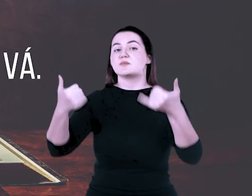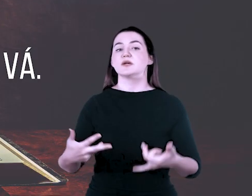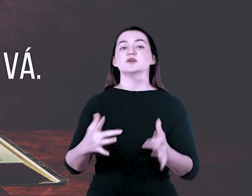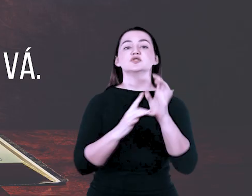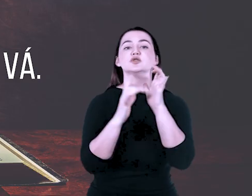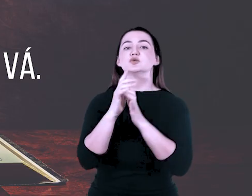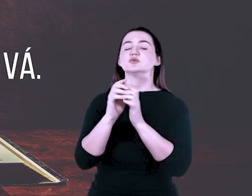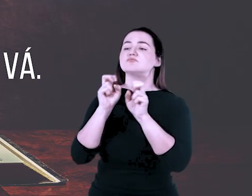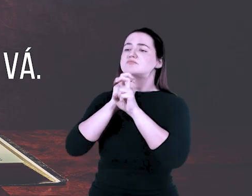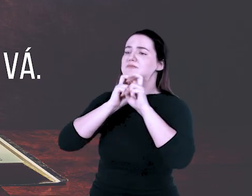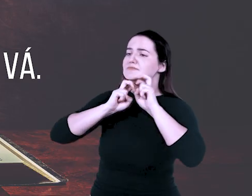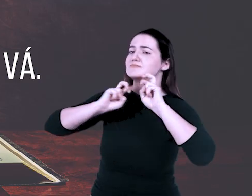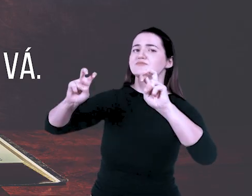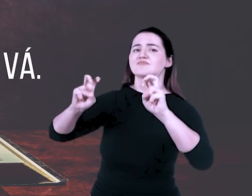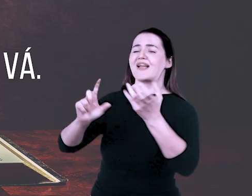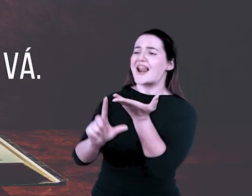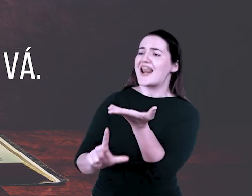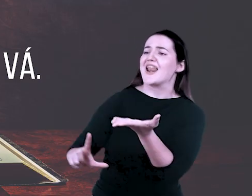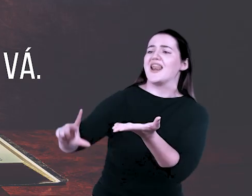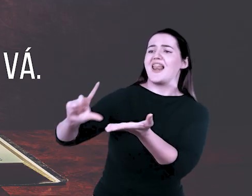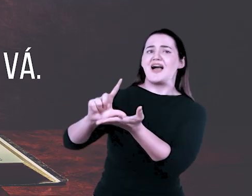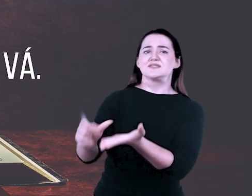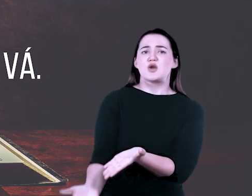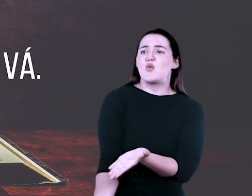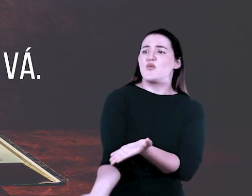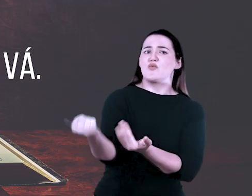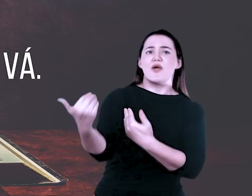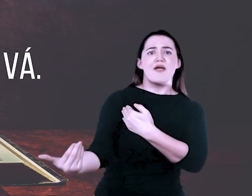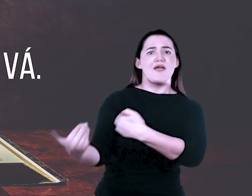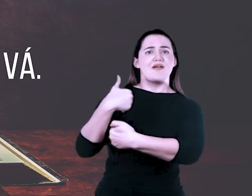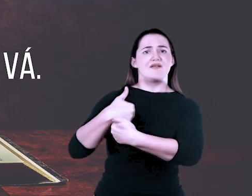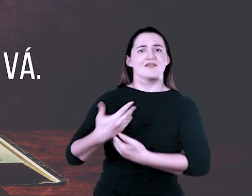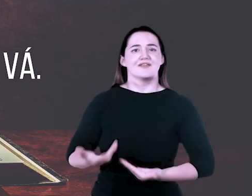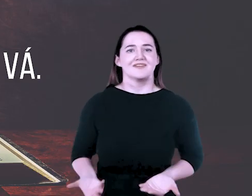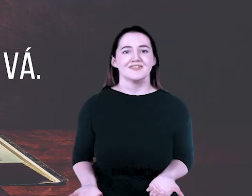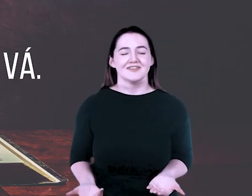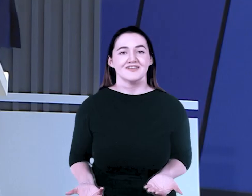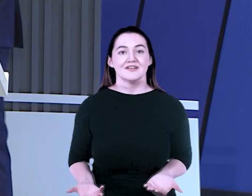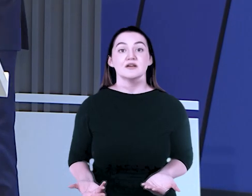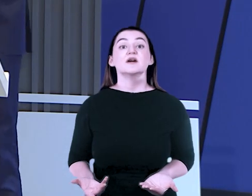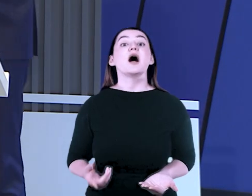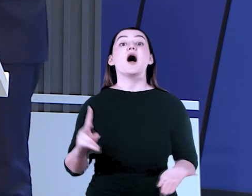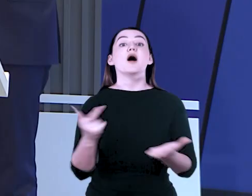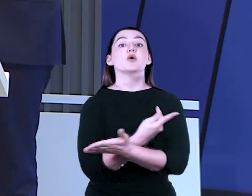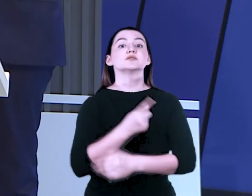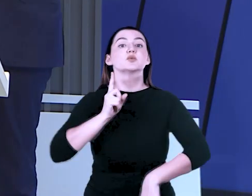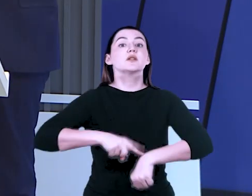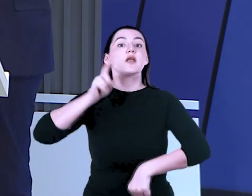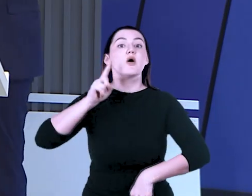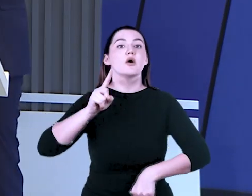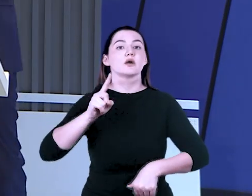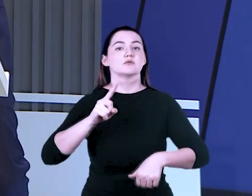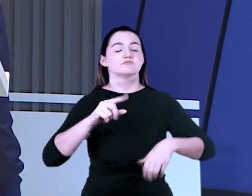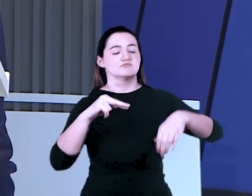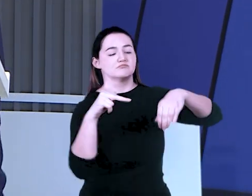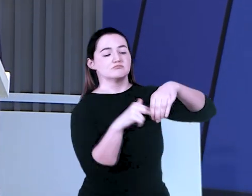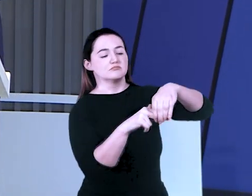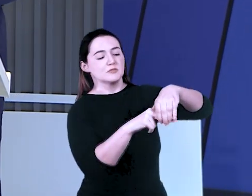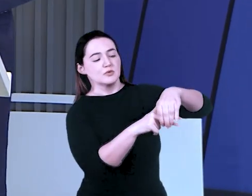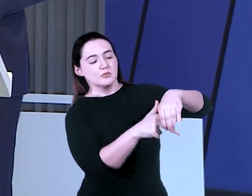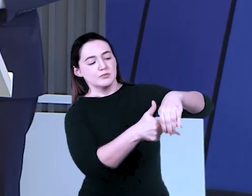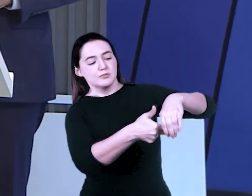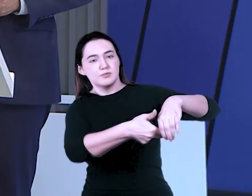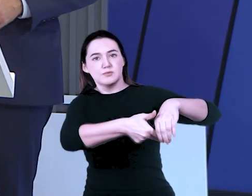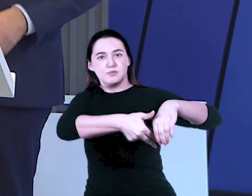voz, Lázaro, venha para fora. E aquele que tinha morrido saiu da sepultura.